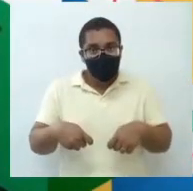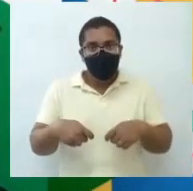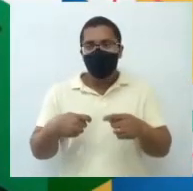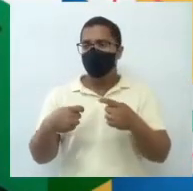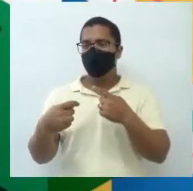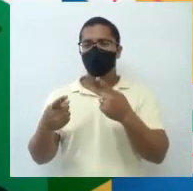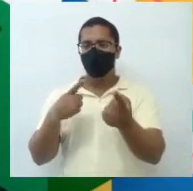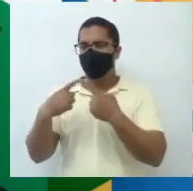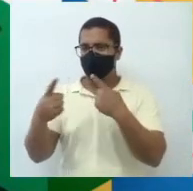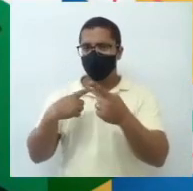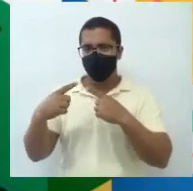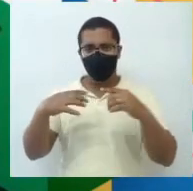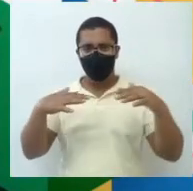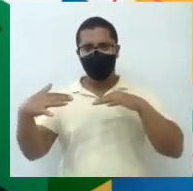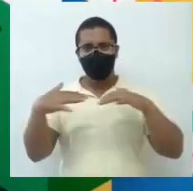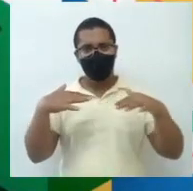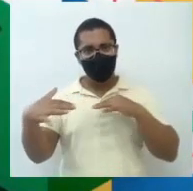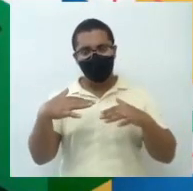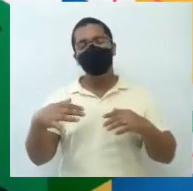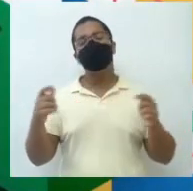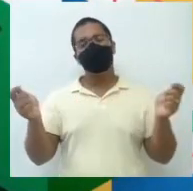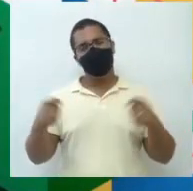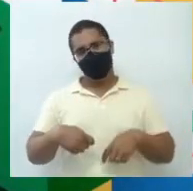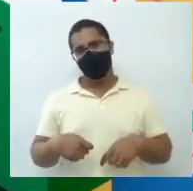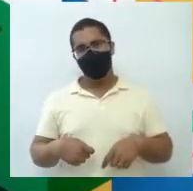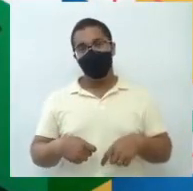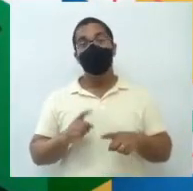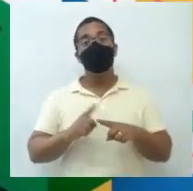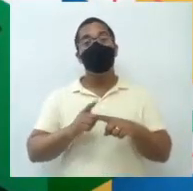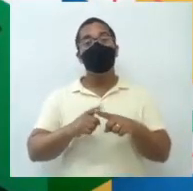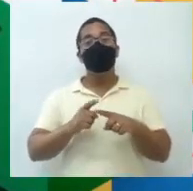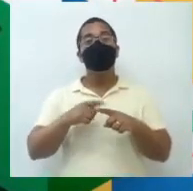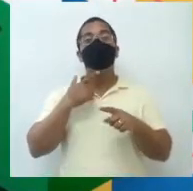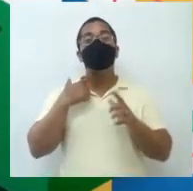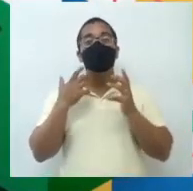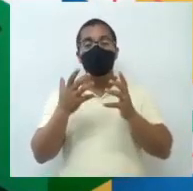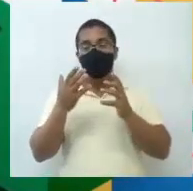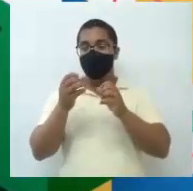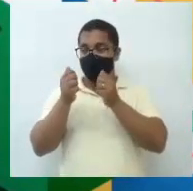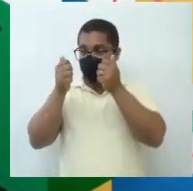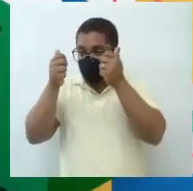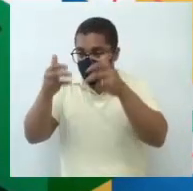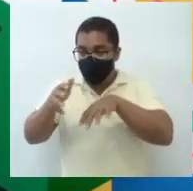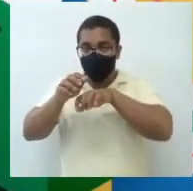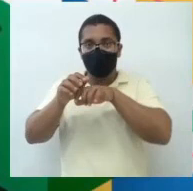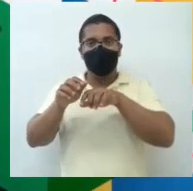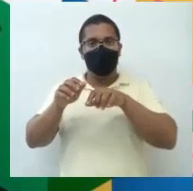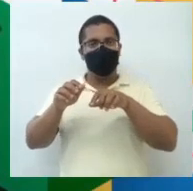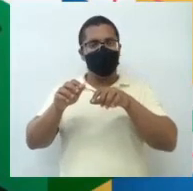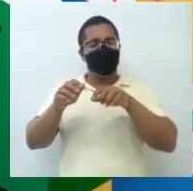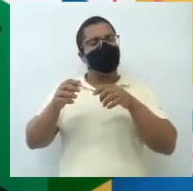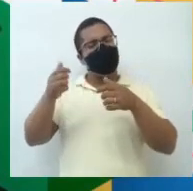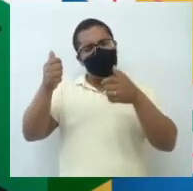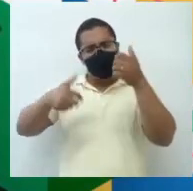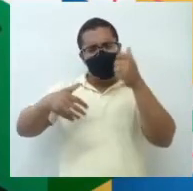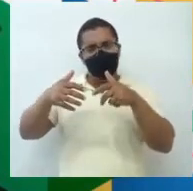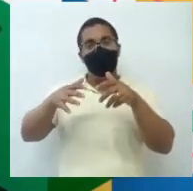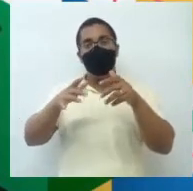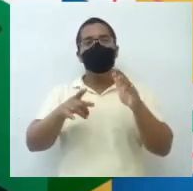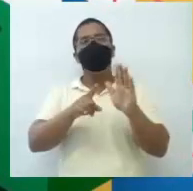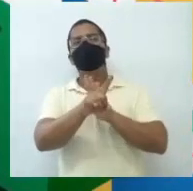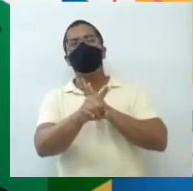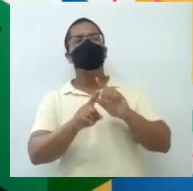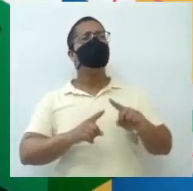de um debate já que existe a pretensão de se fazer entender que quando você começa a fazer as perguntas